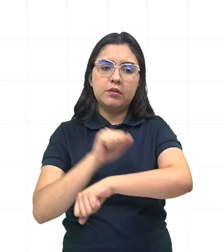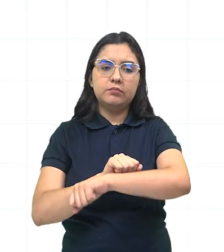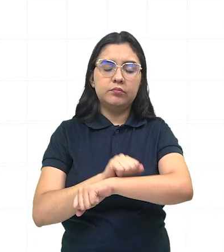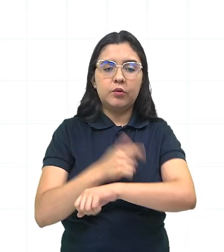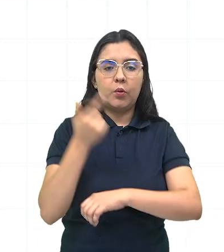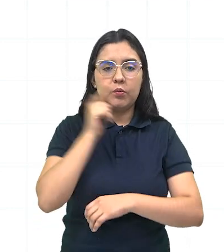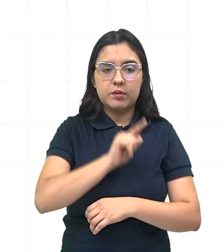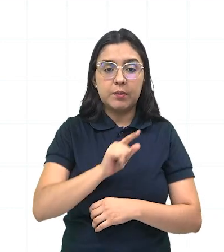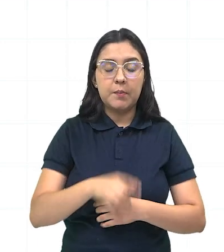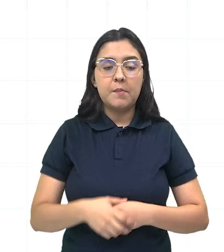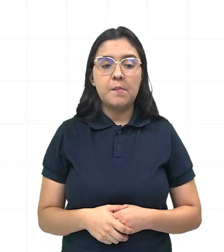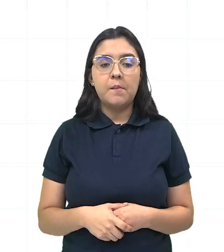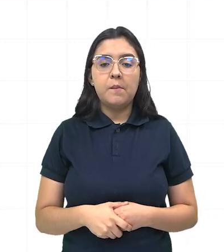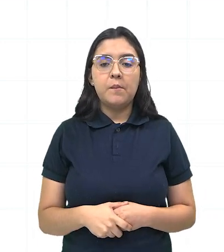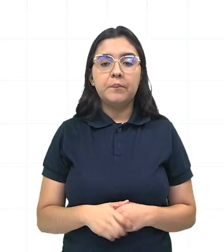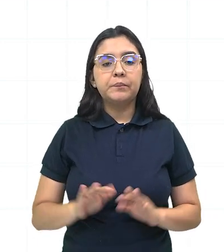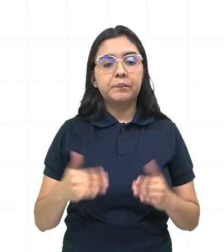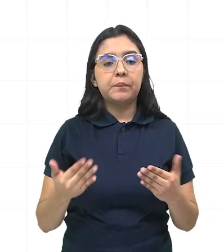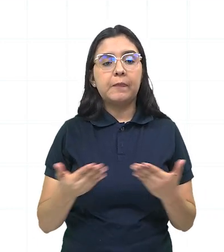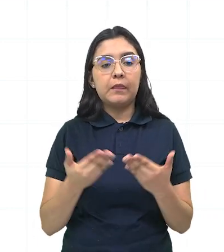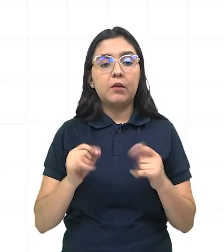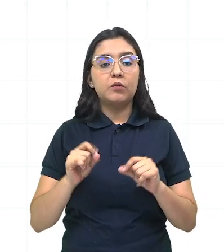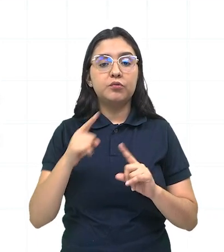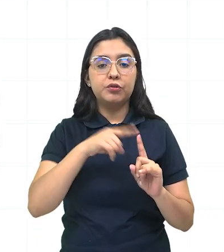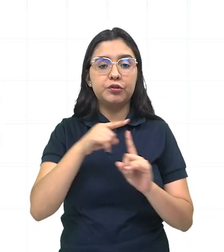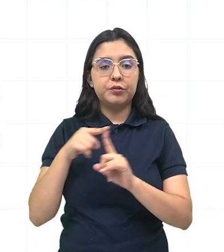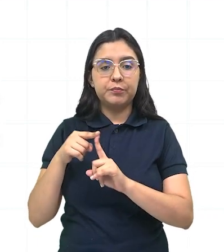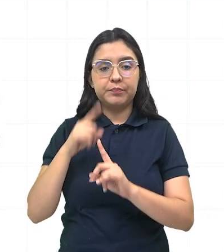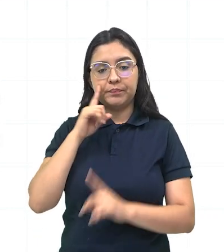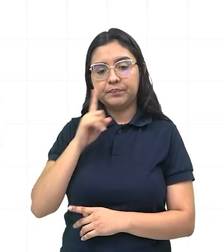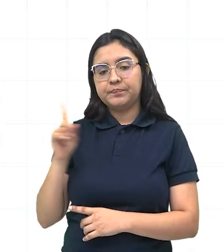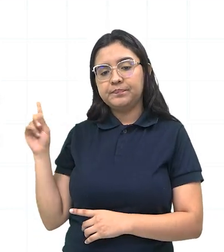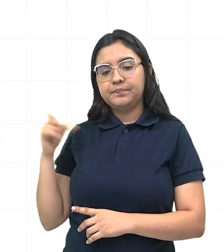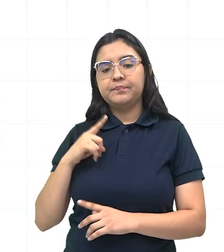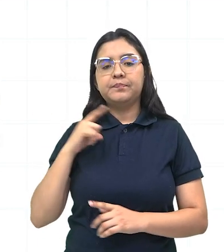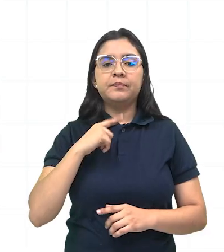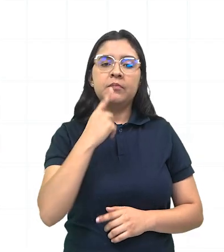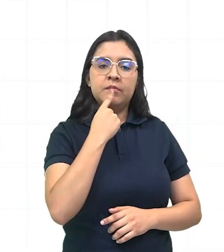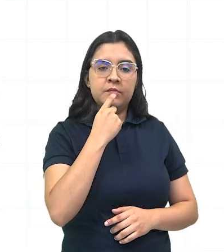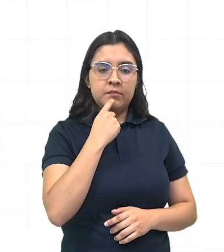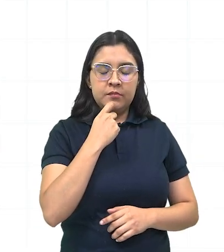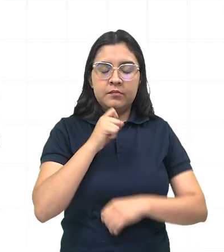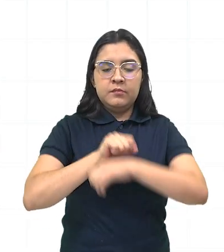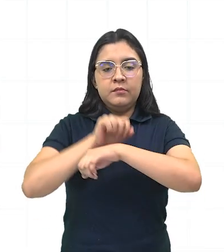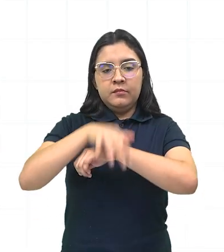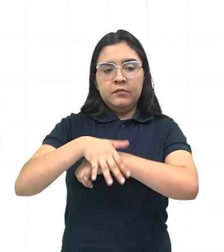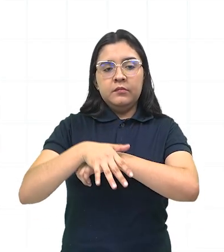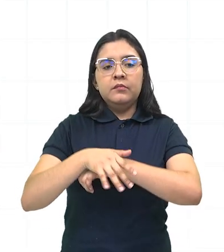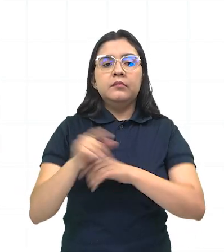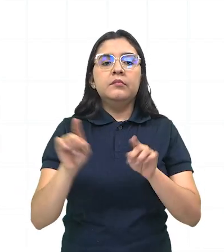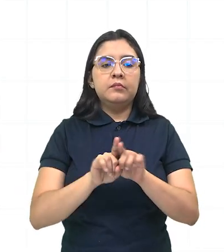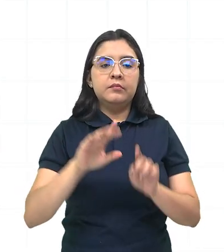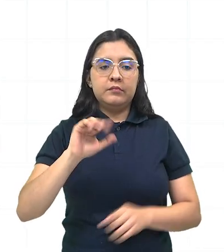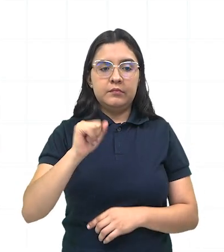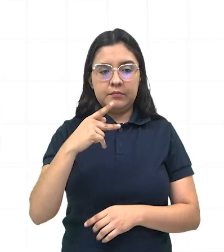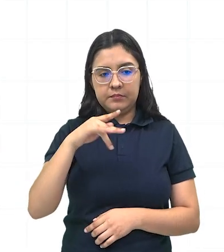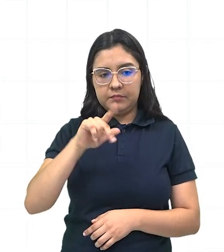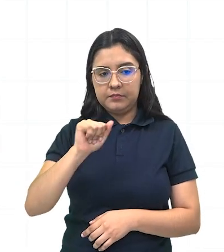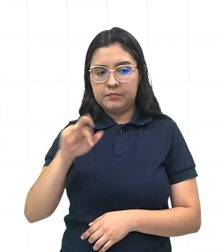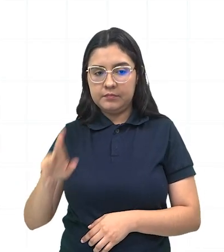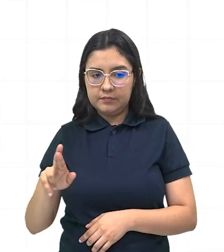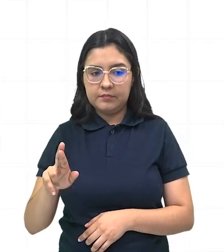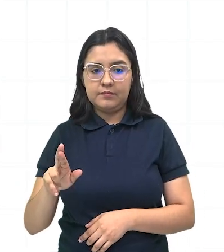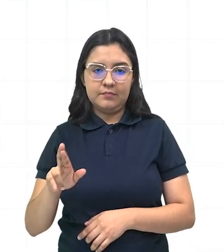falha, não é o suficiente. Olha só os tipos de hemorragias externas que nós temos aqui. A